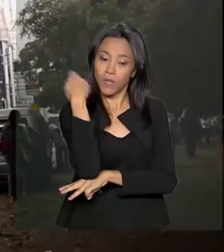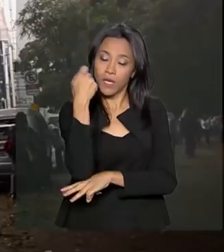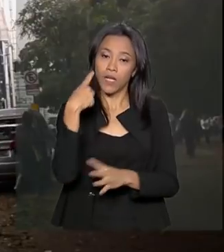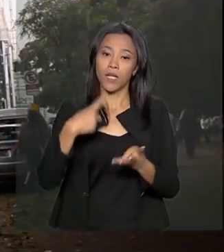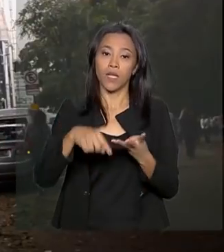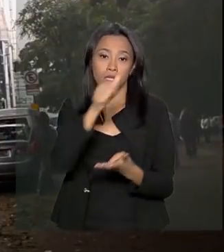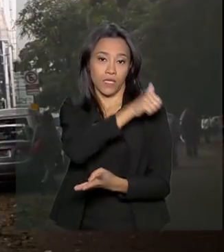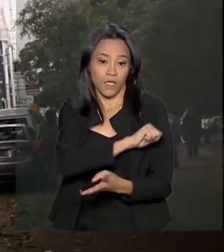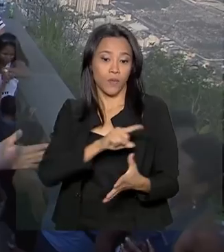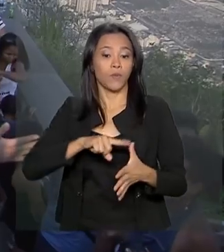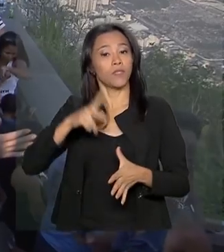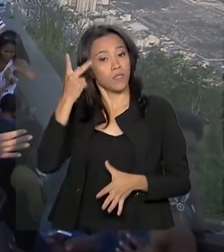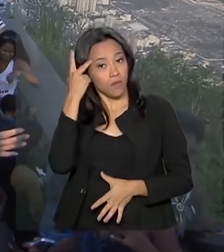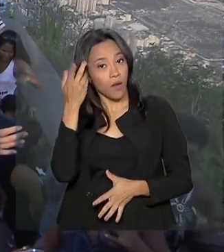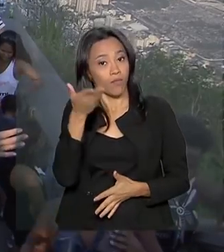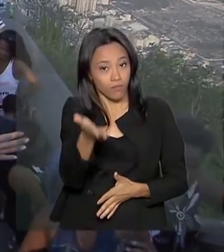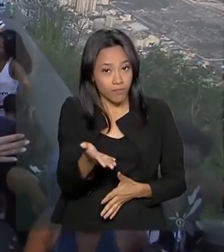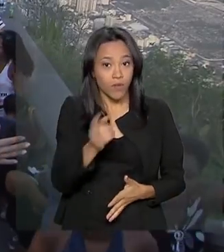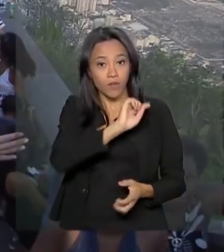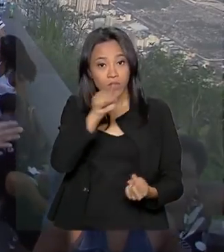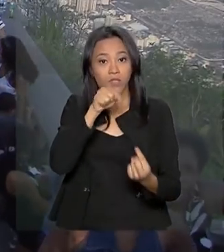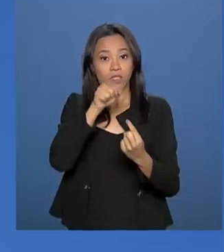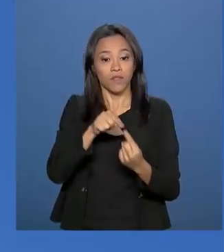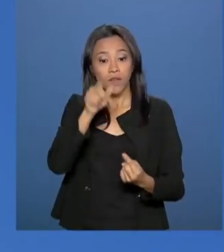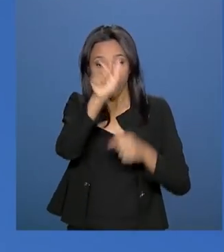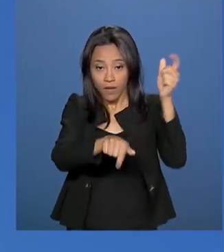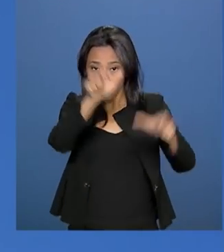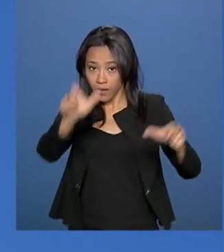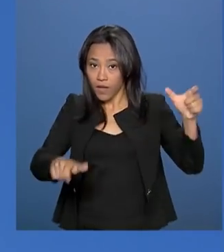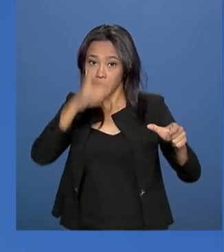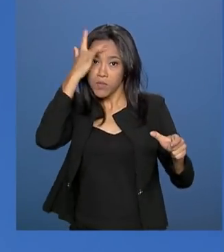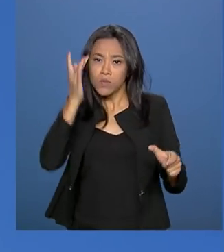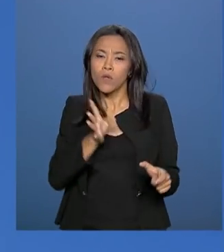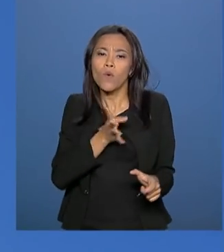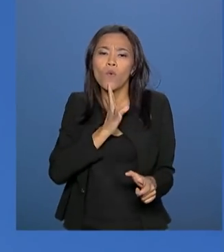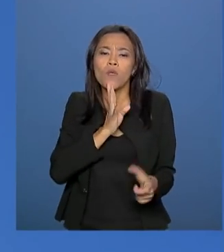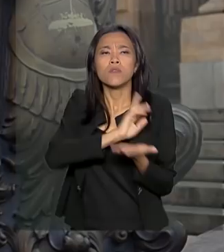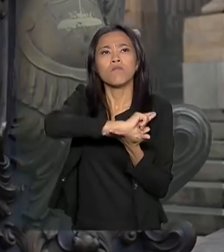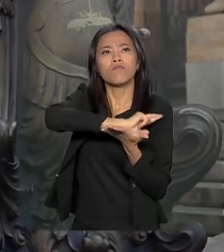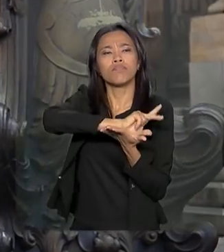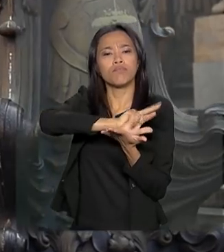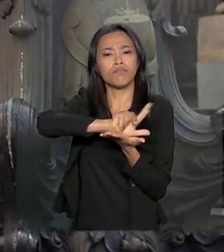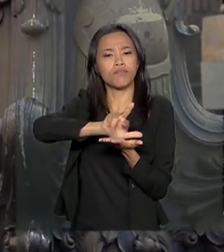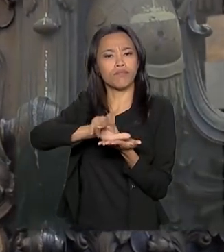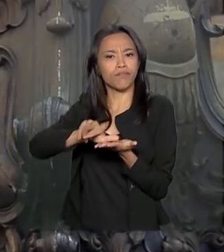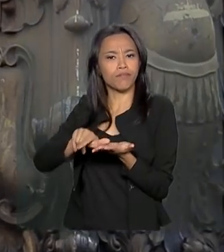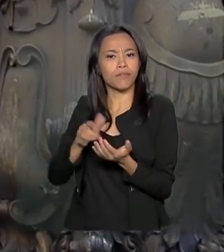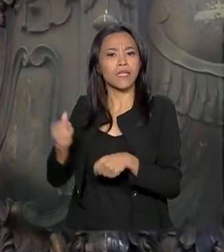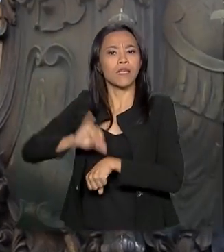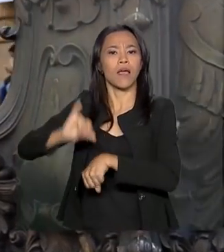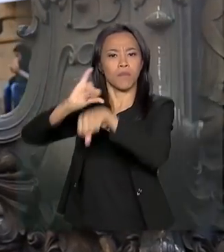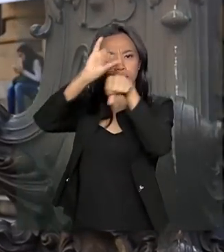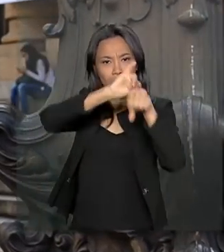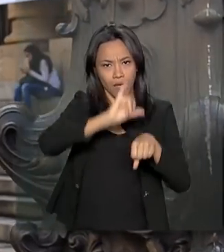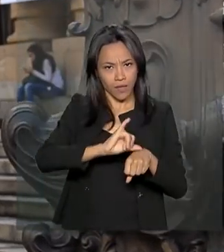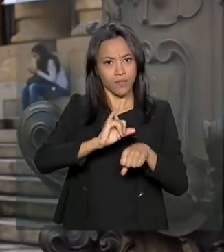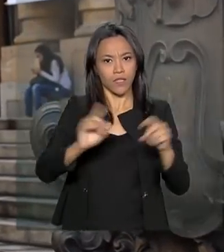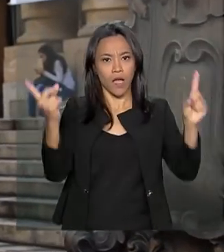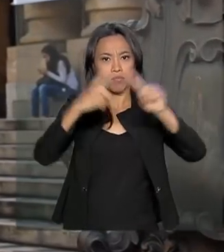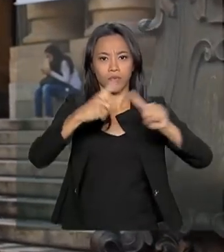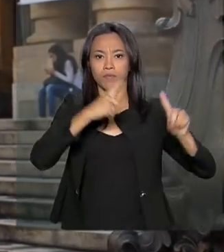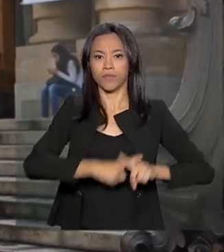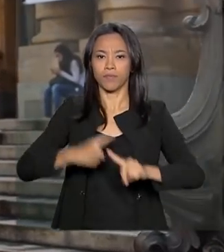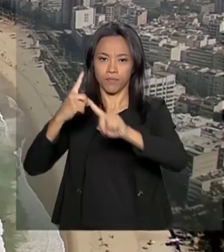de Janeiro e São Paulo. A intenção é que os torcedores conheçam a diversidade turística das capitais da competição e também